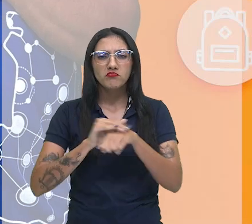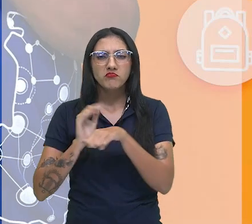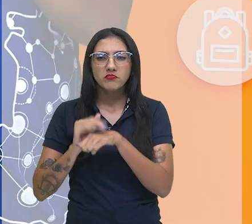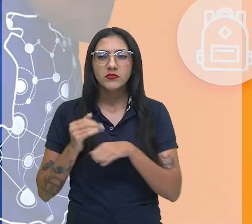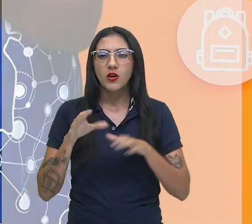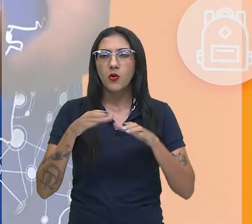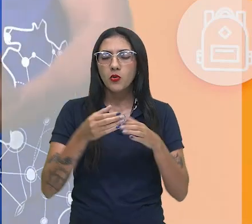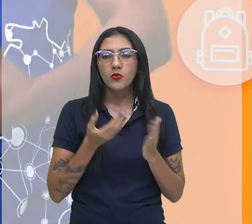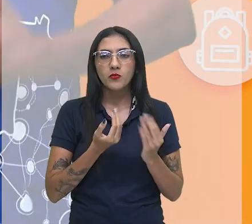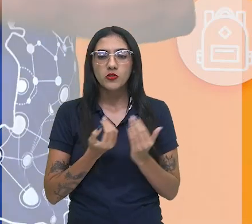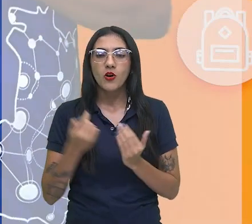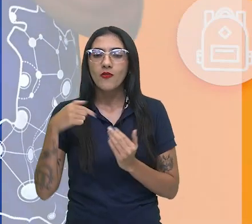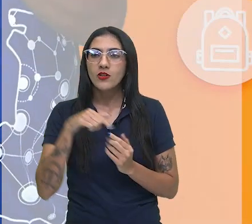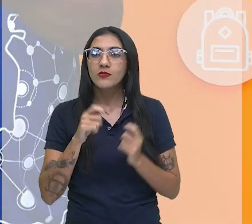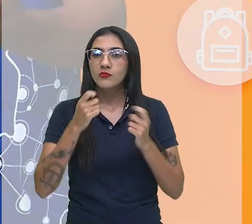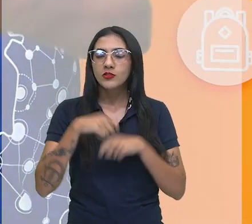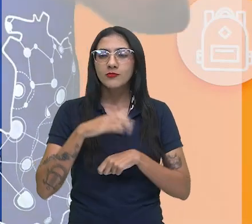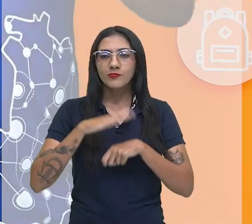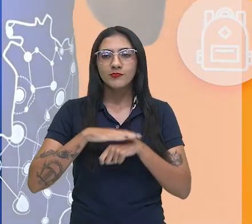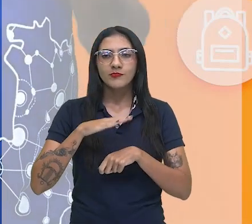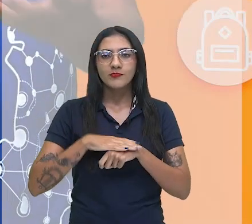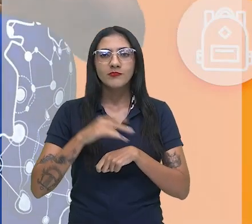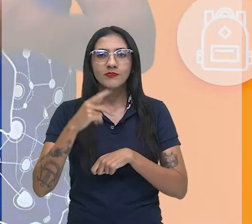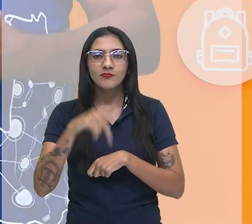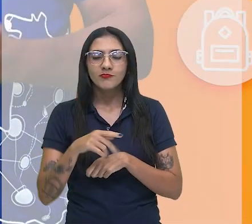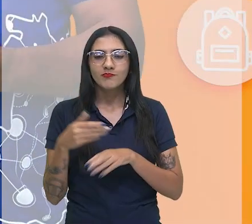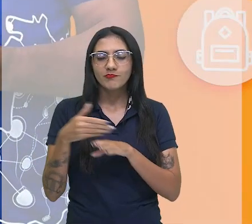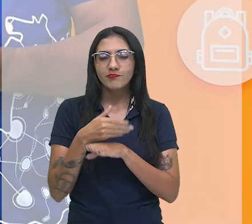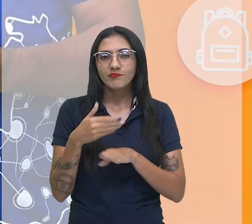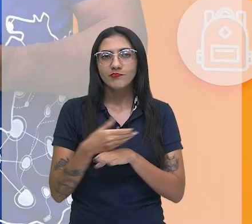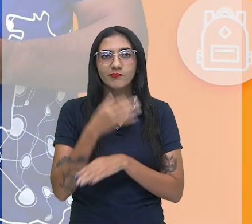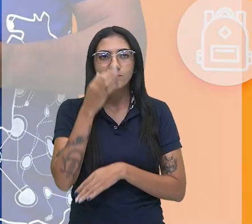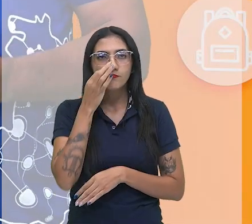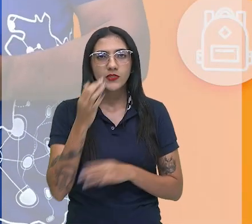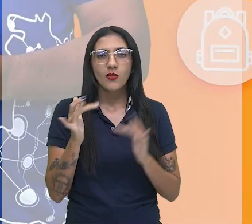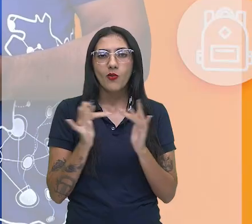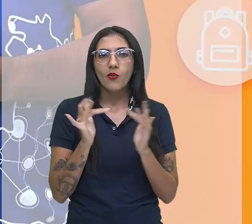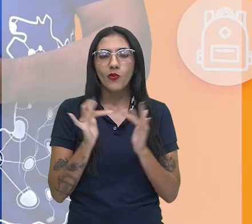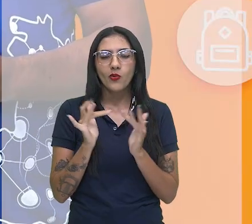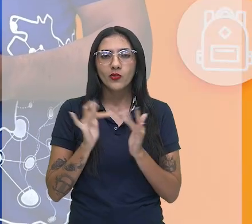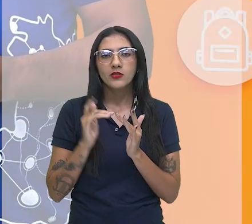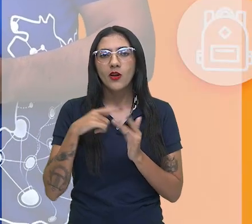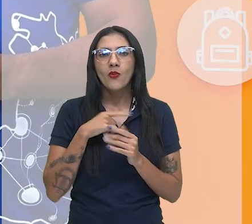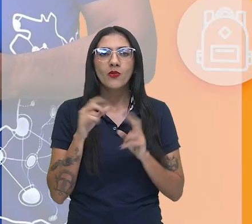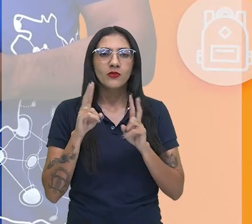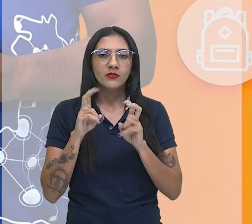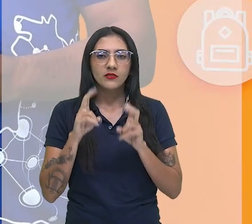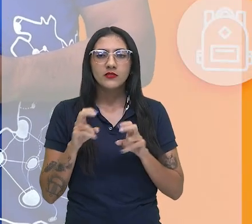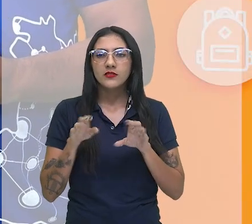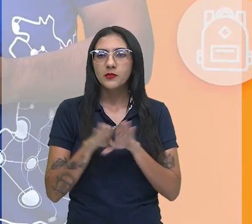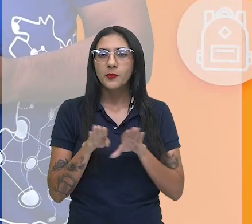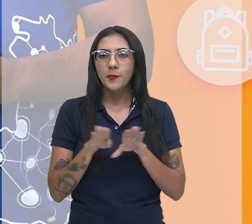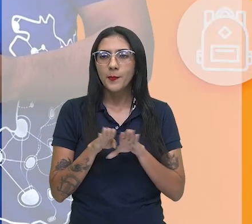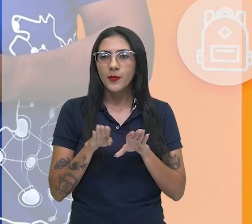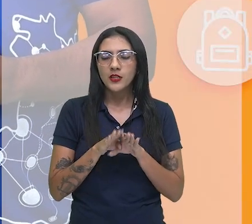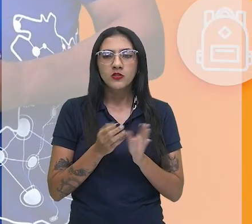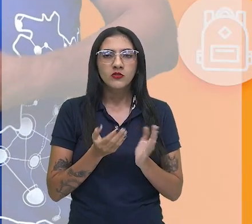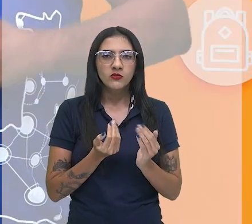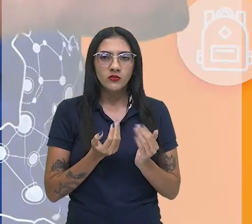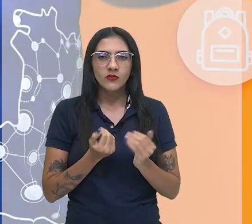de jovens para que eles possam participar efetivamente, né, desses movimentos, né, da